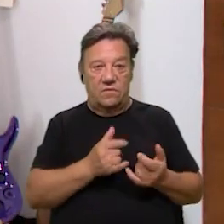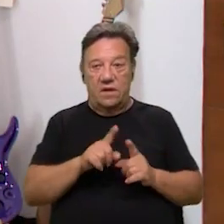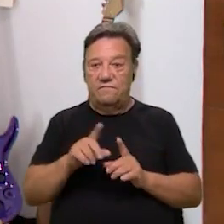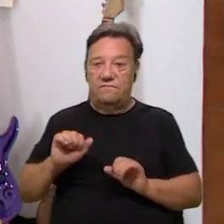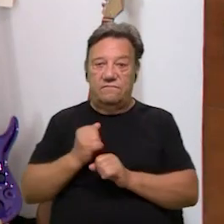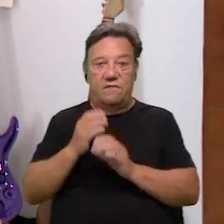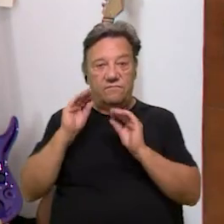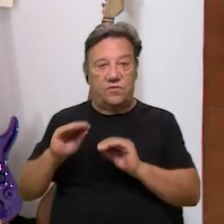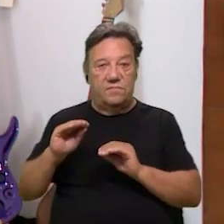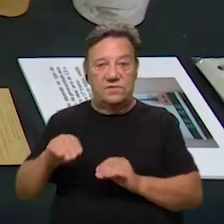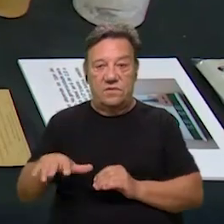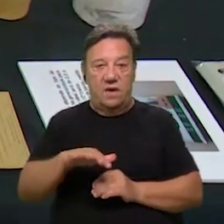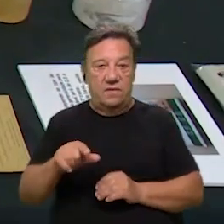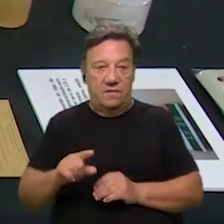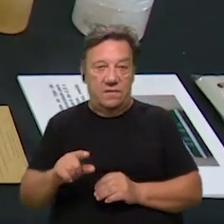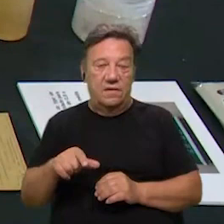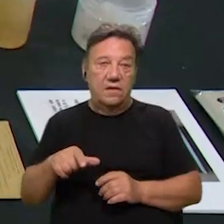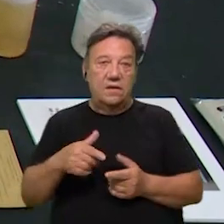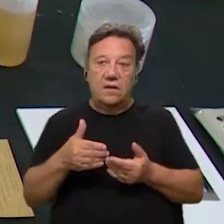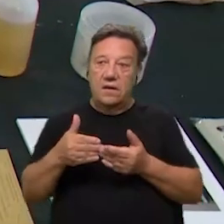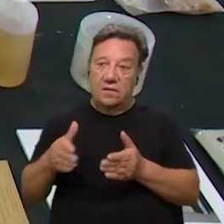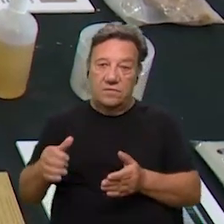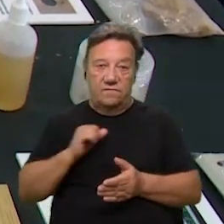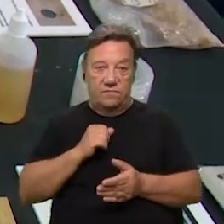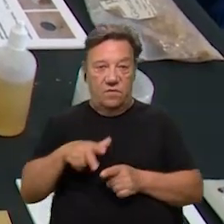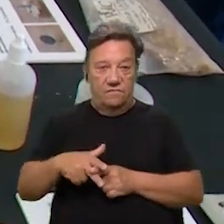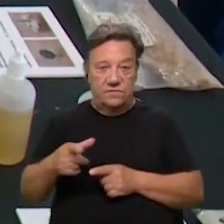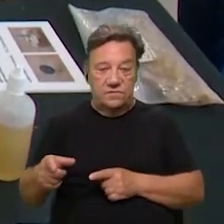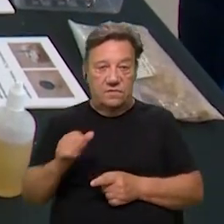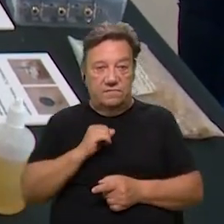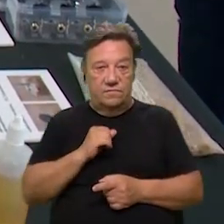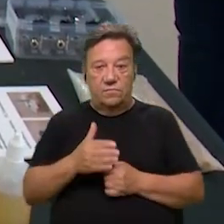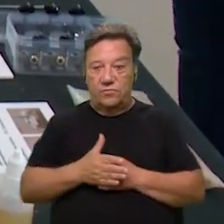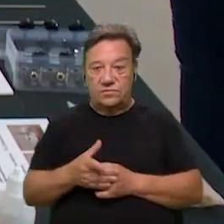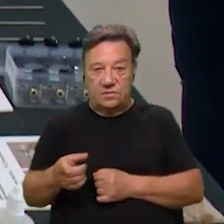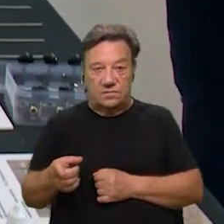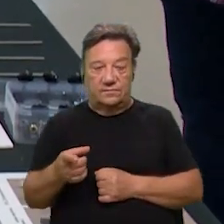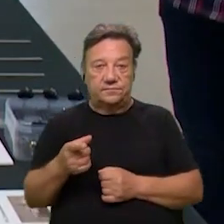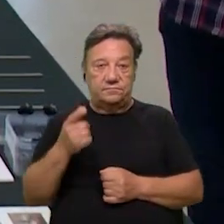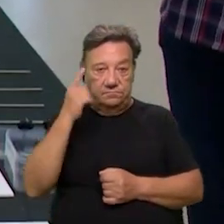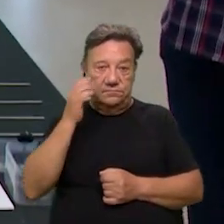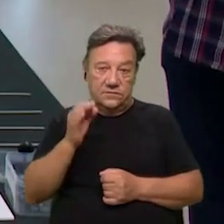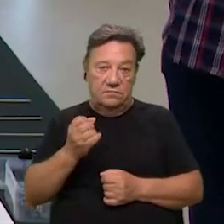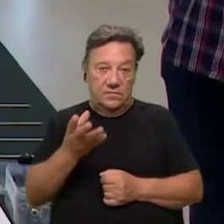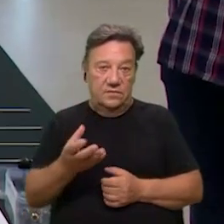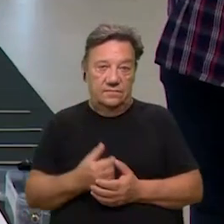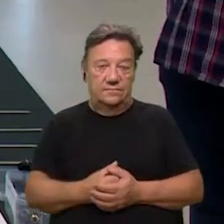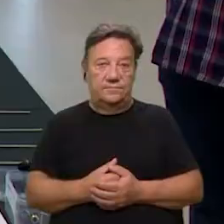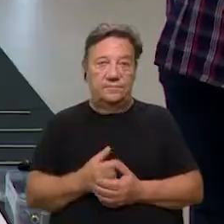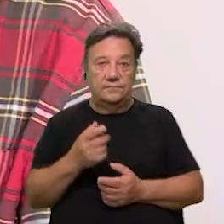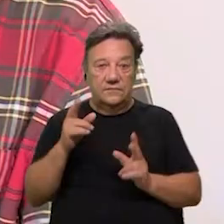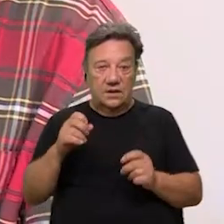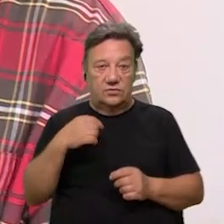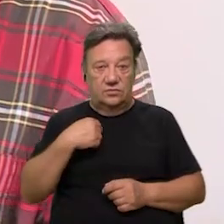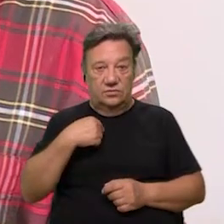formação nesta área. É o abrir portas da nossa oficina e do nosso processo, e acho que é sempre bom, não é? No caso, que sou